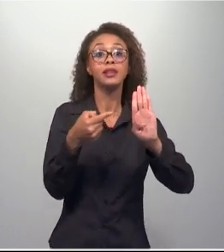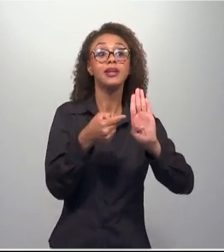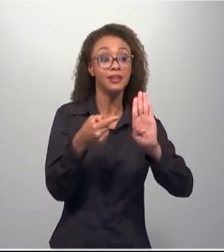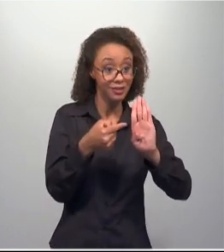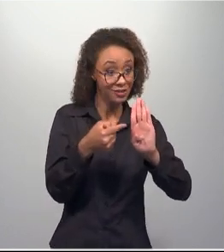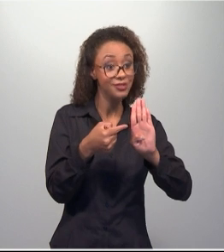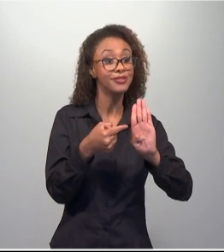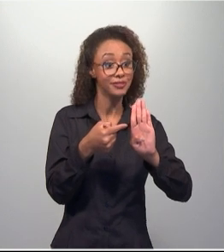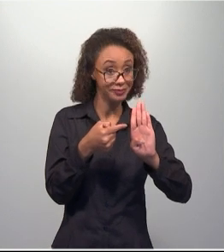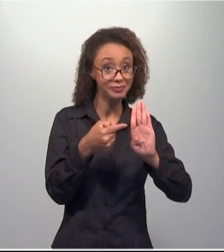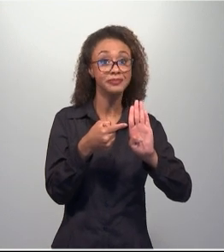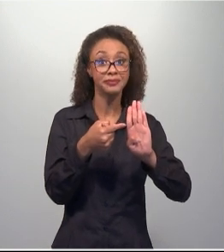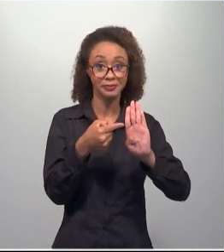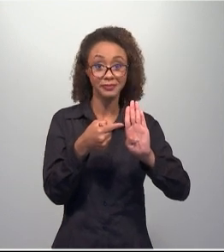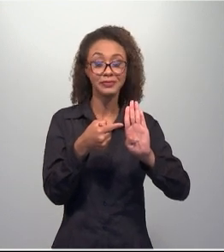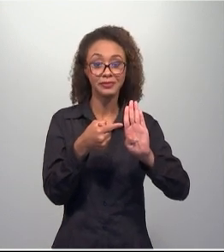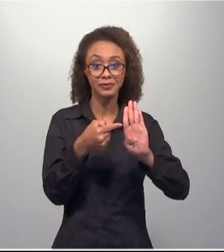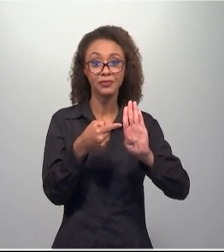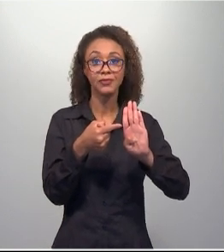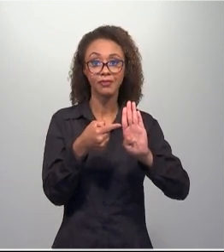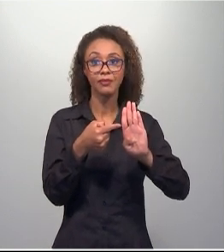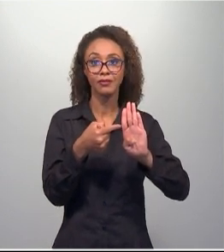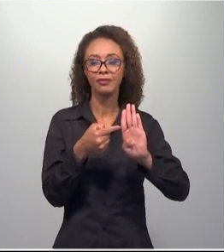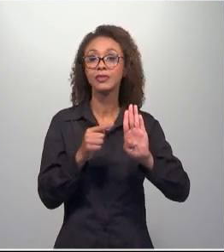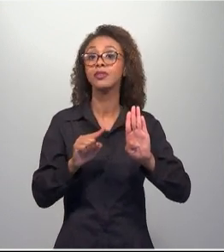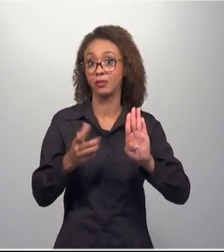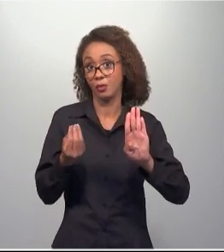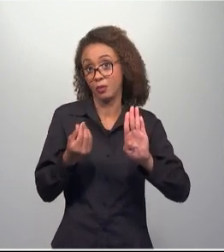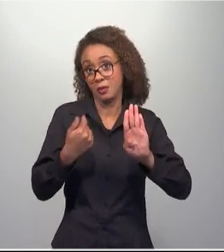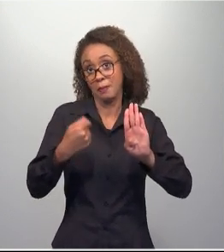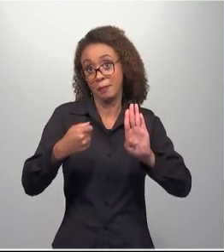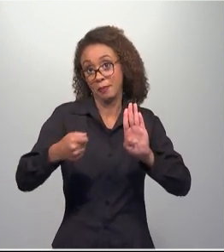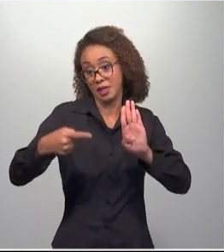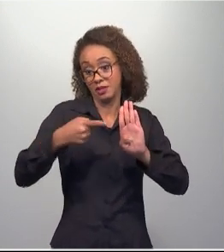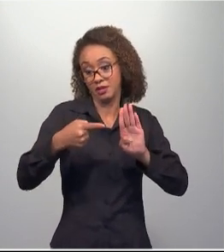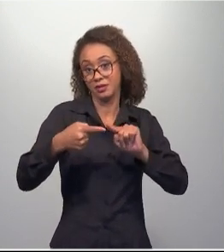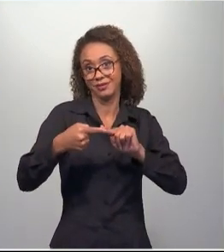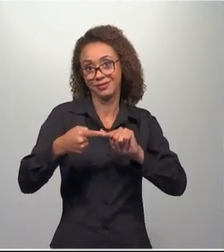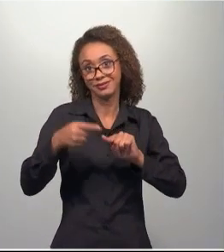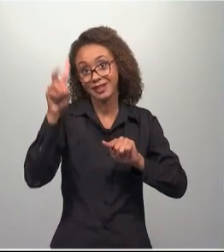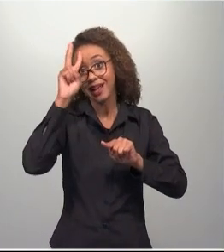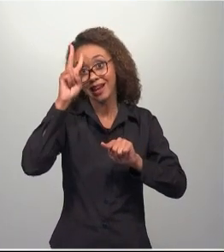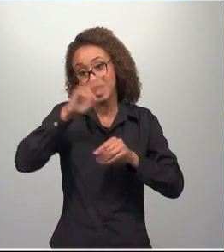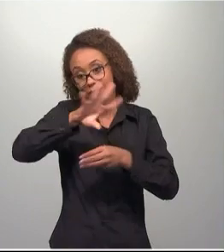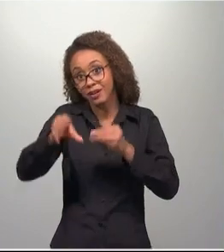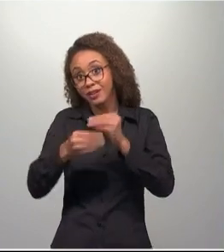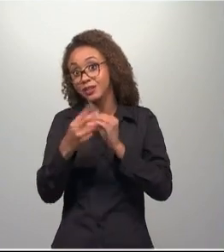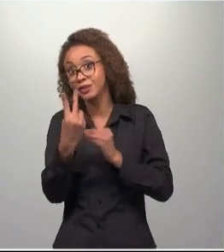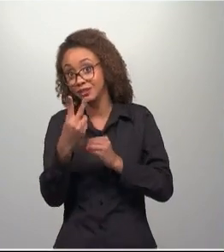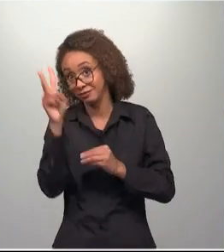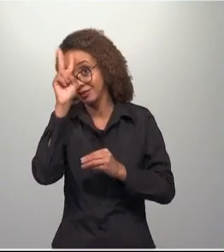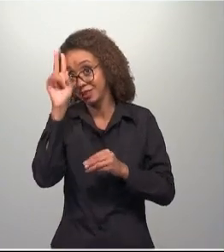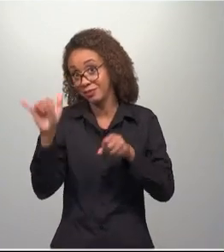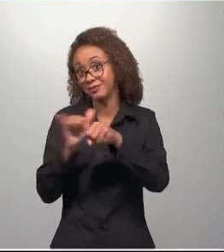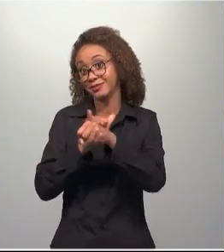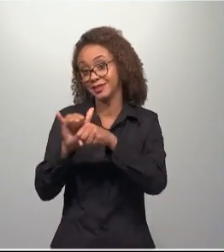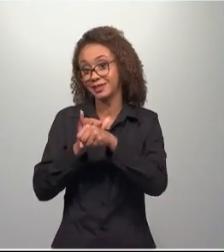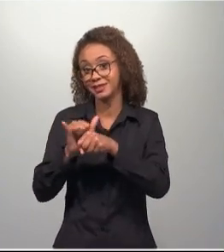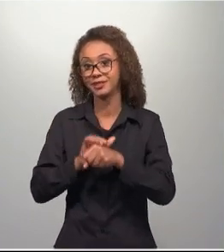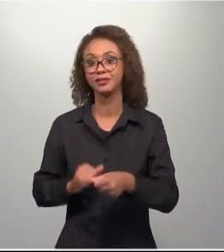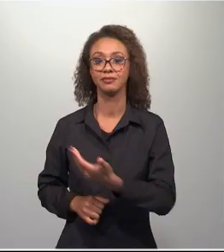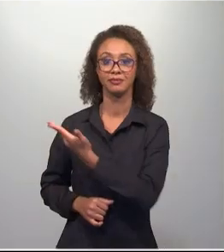vimos lá atrás como causa como tratar o negativo não é complemento 2 então vamos lá complemento 21